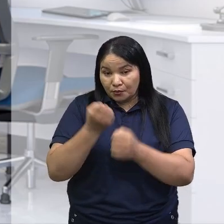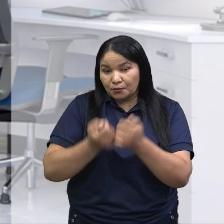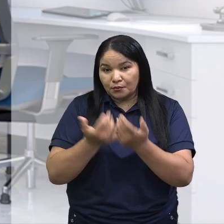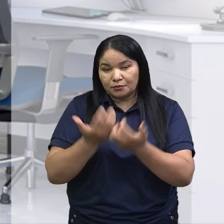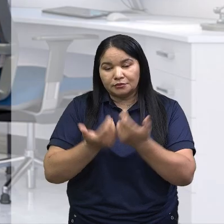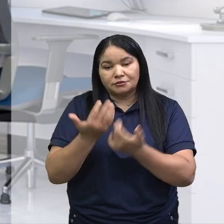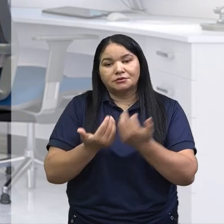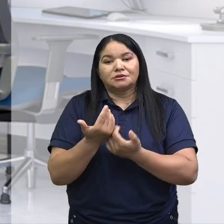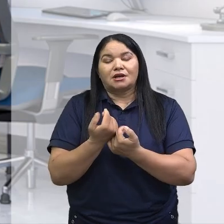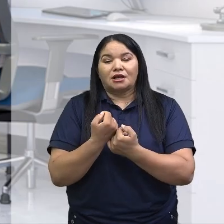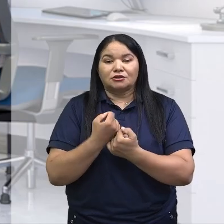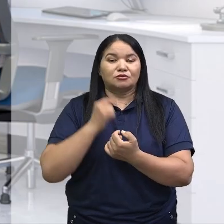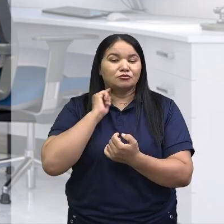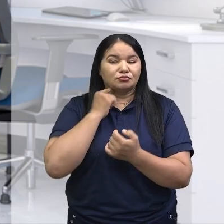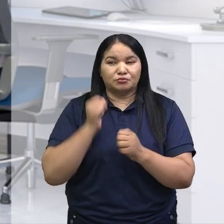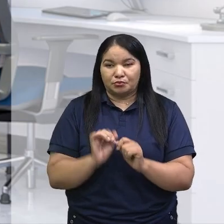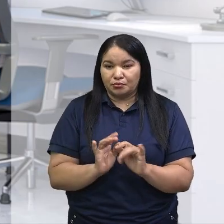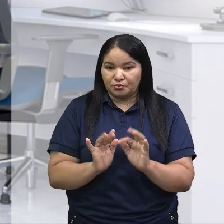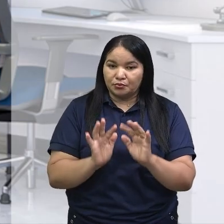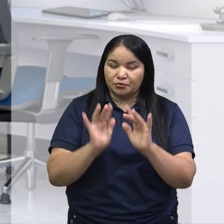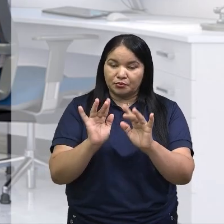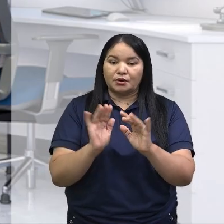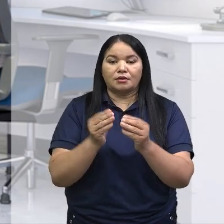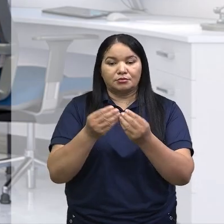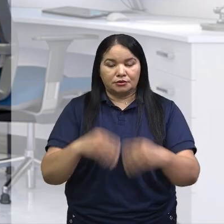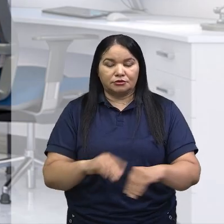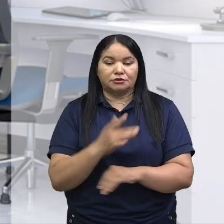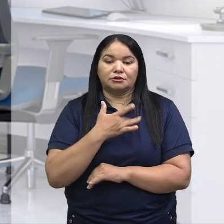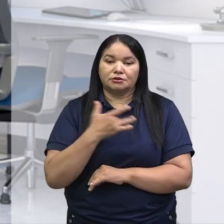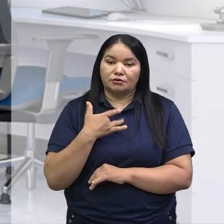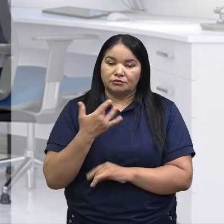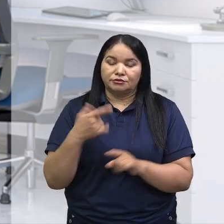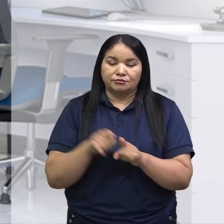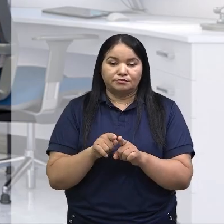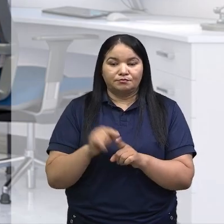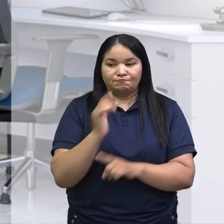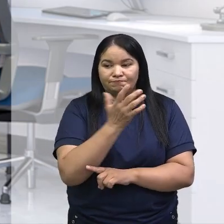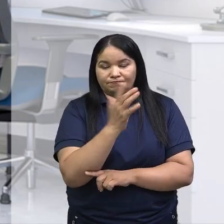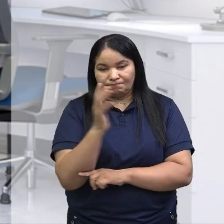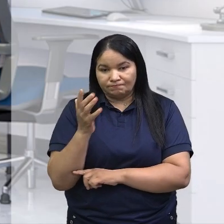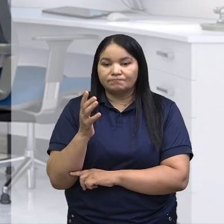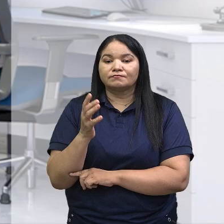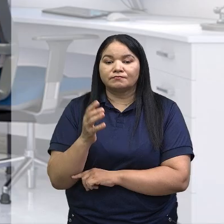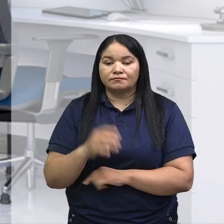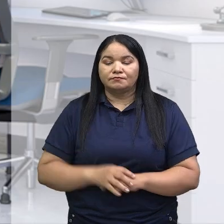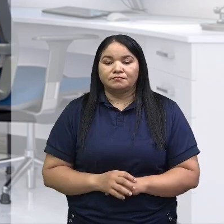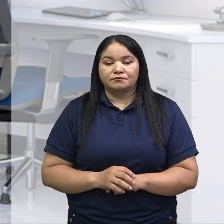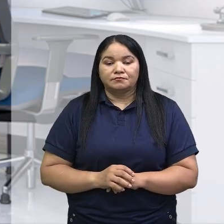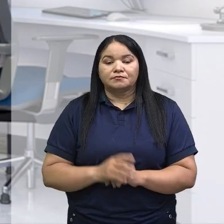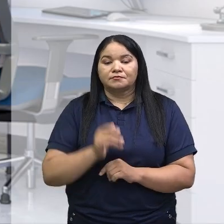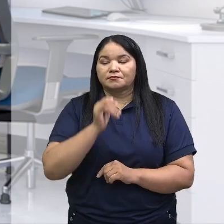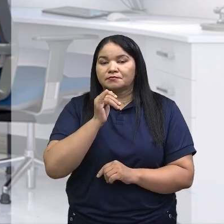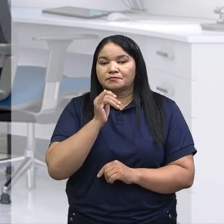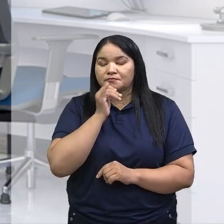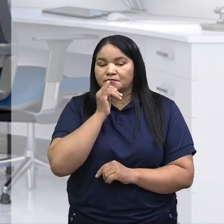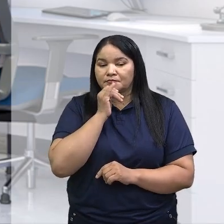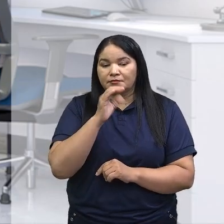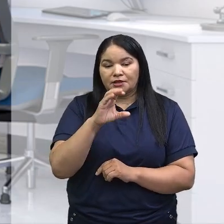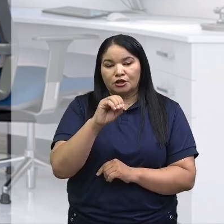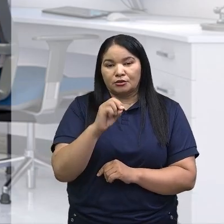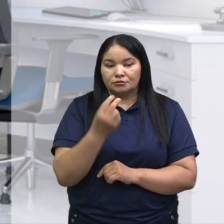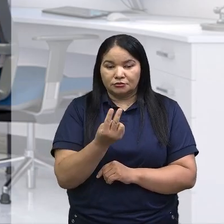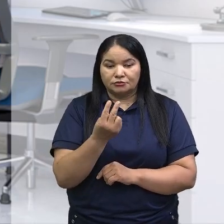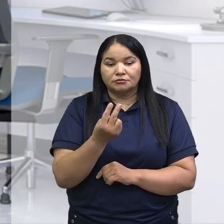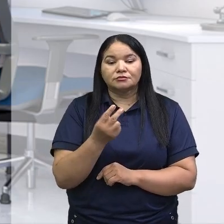gases muito nocivos à nossa saúde e ao meio ambiente, como, por exemplo, o CO2, que